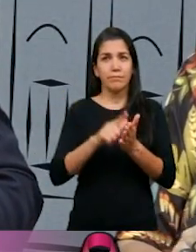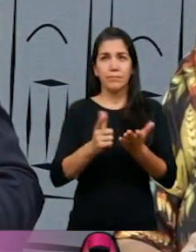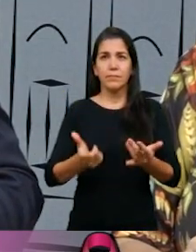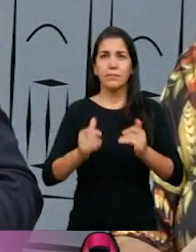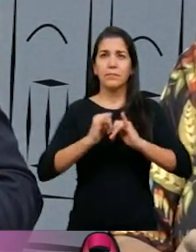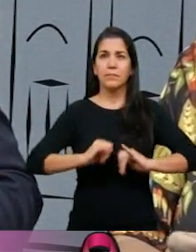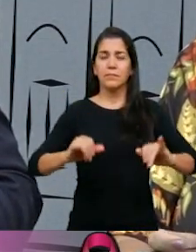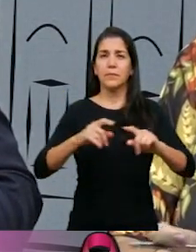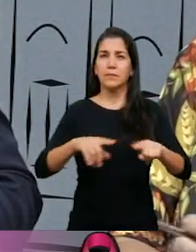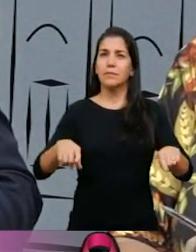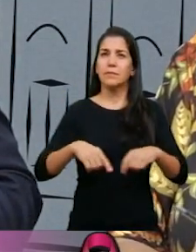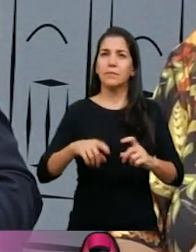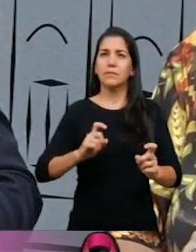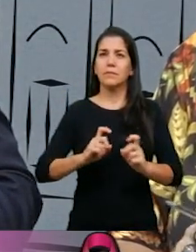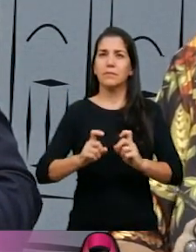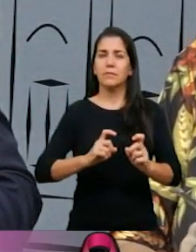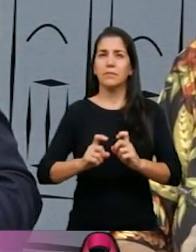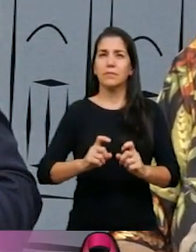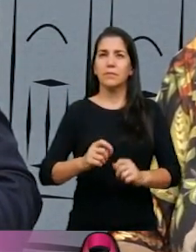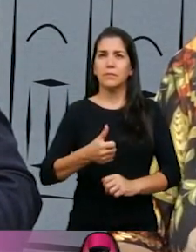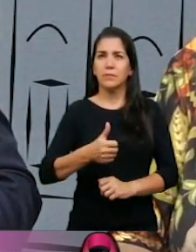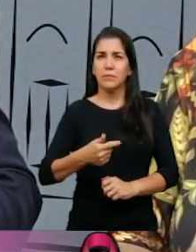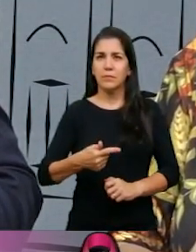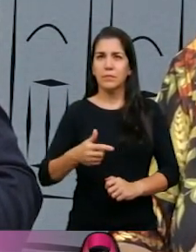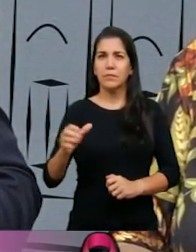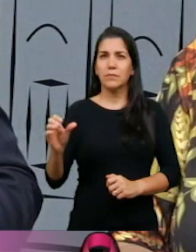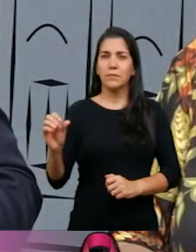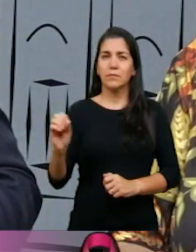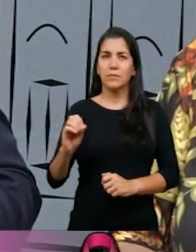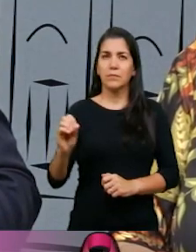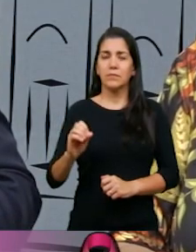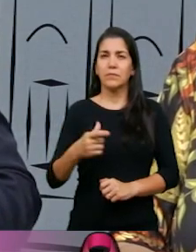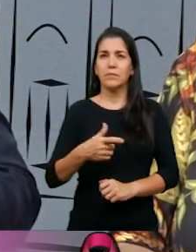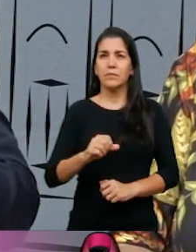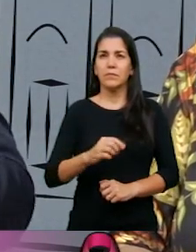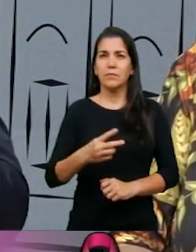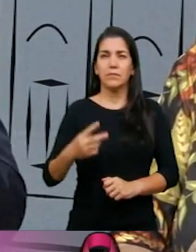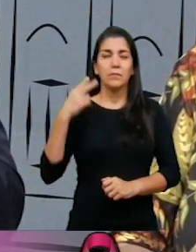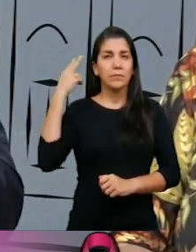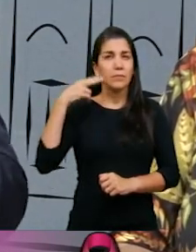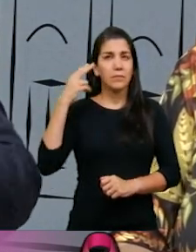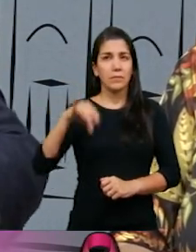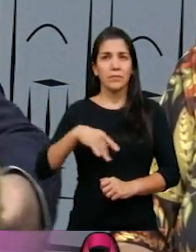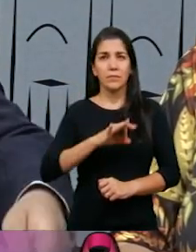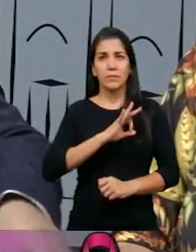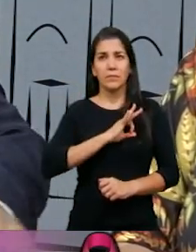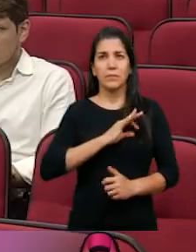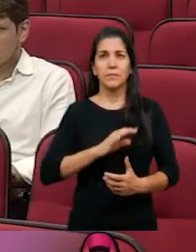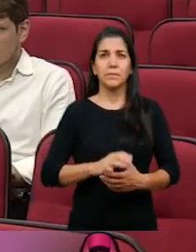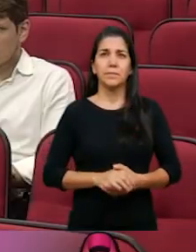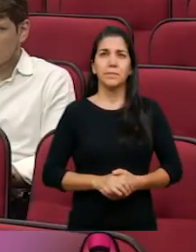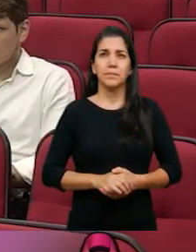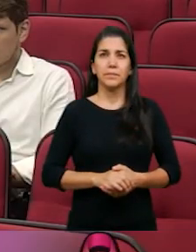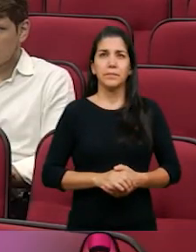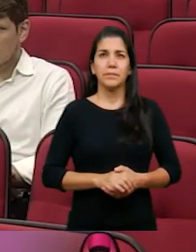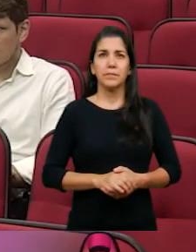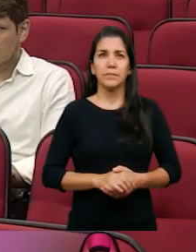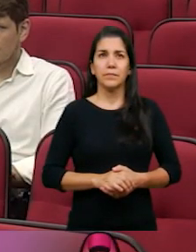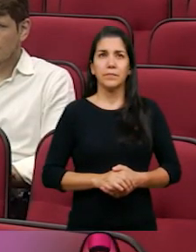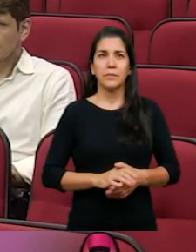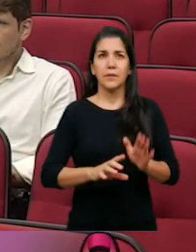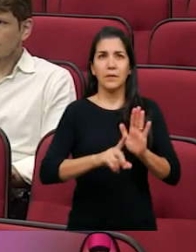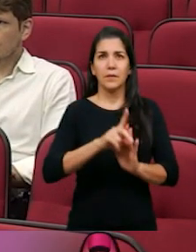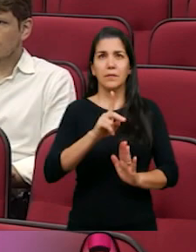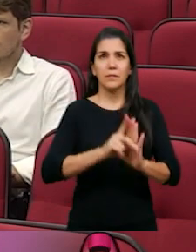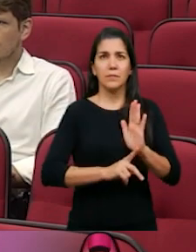Sessões, 17 de outubro de 2023, Dr. Jaime, vereador PSDB. Projeto de lei